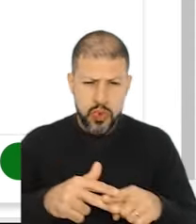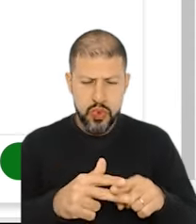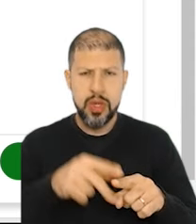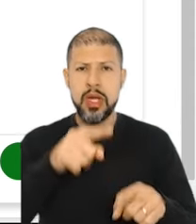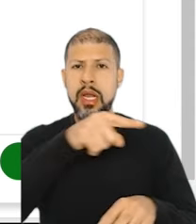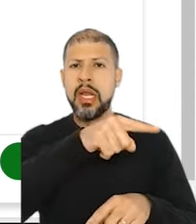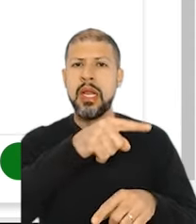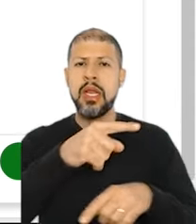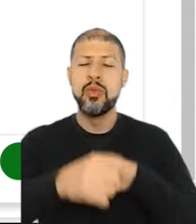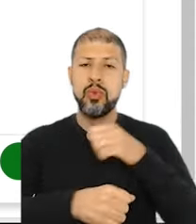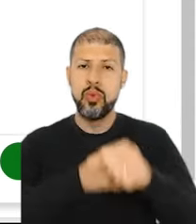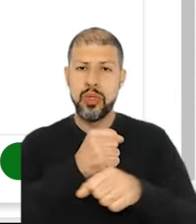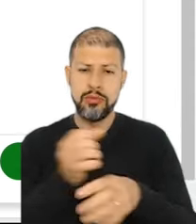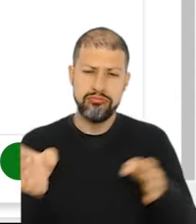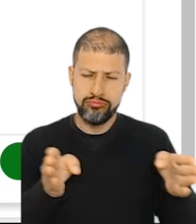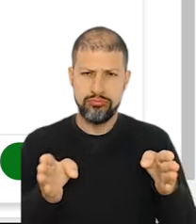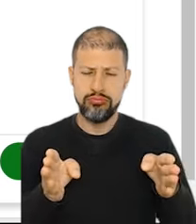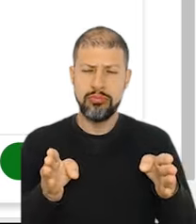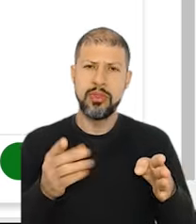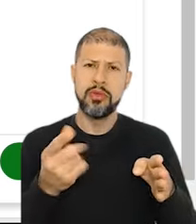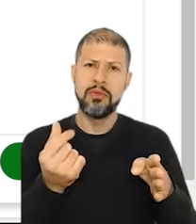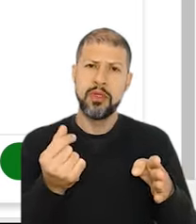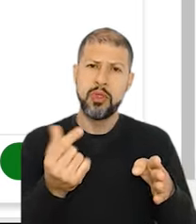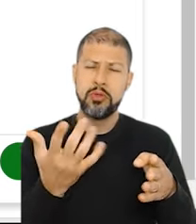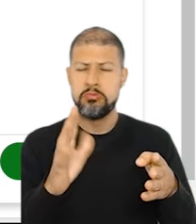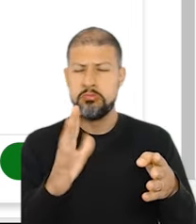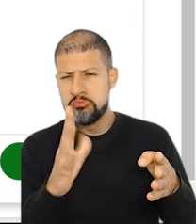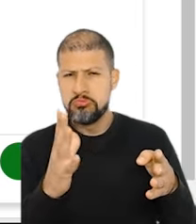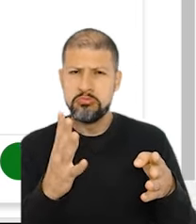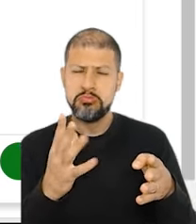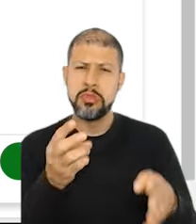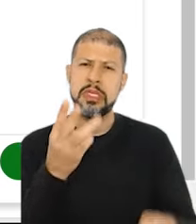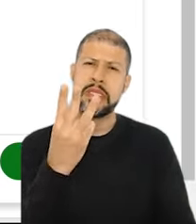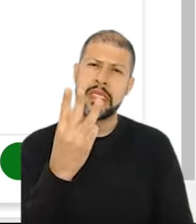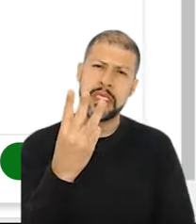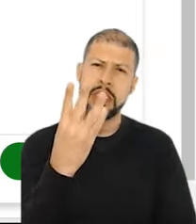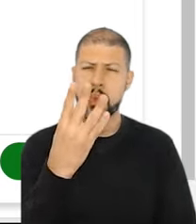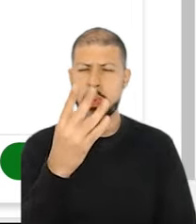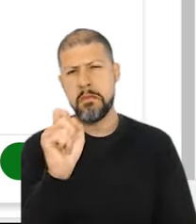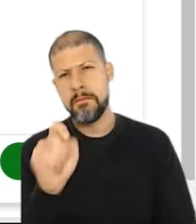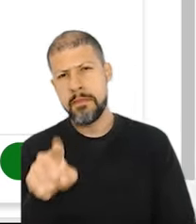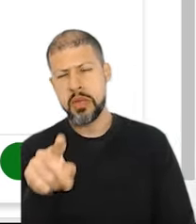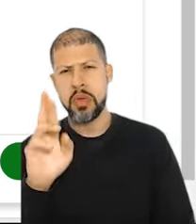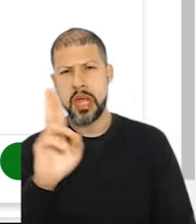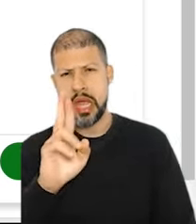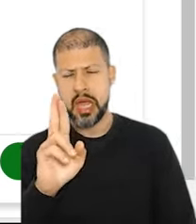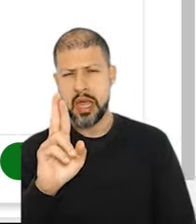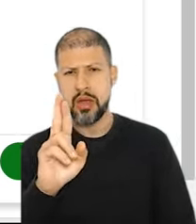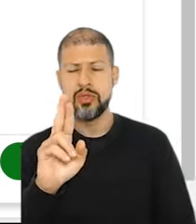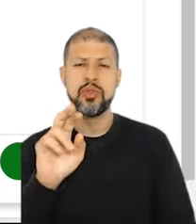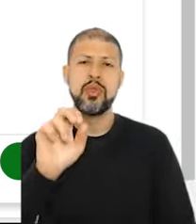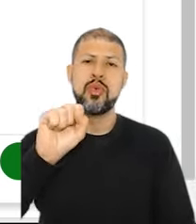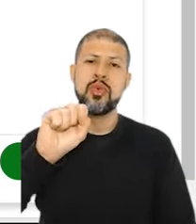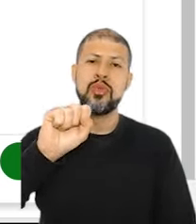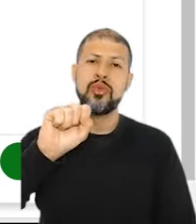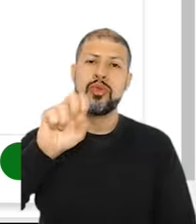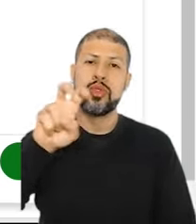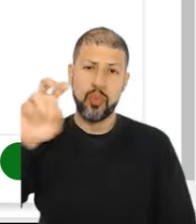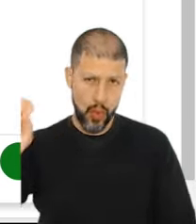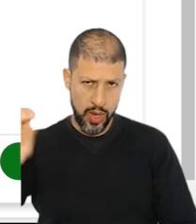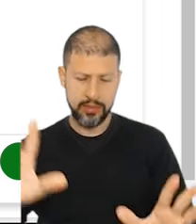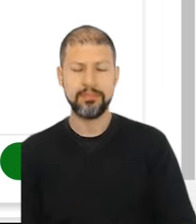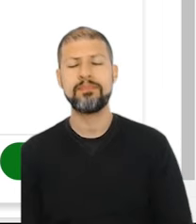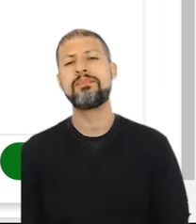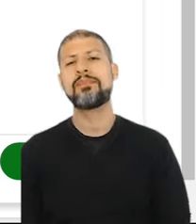manutenção naquele ano vamos colocar aqui um valor de R r000 00